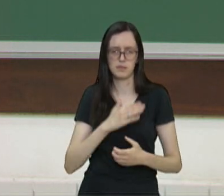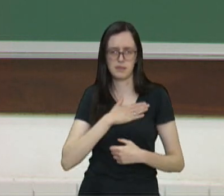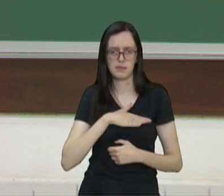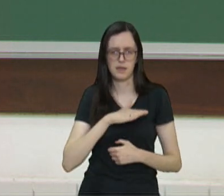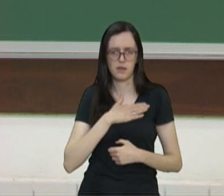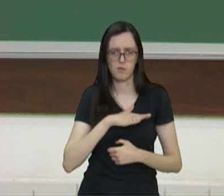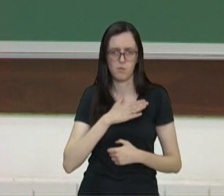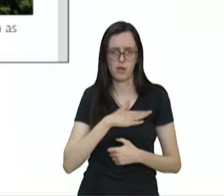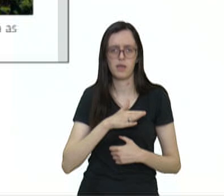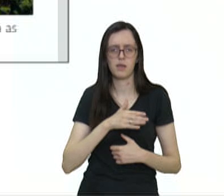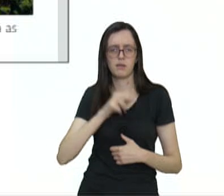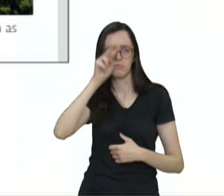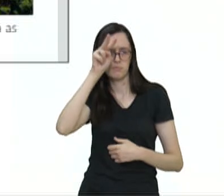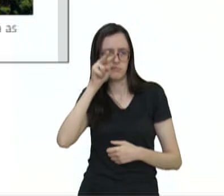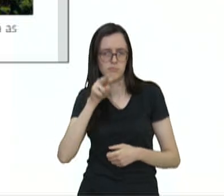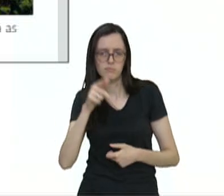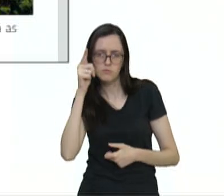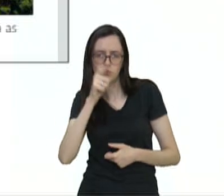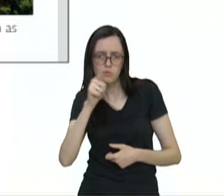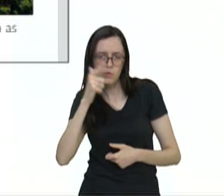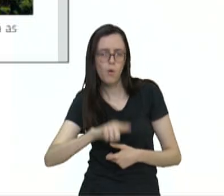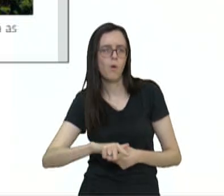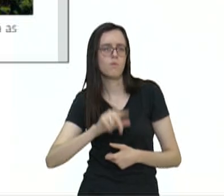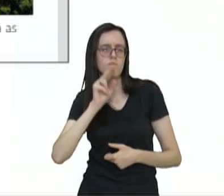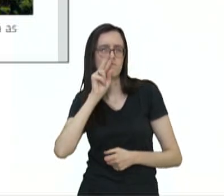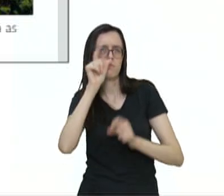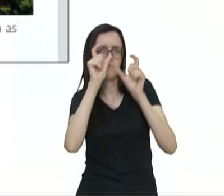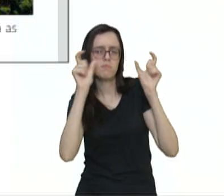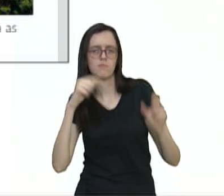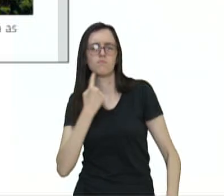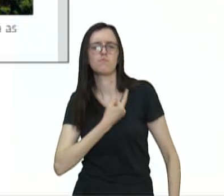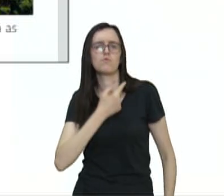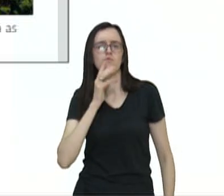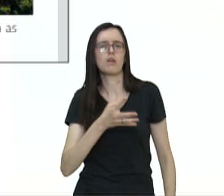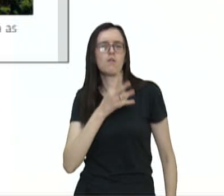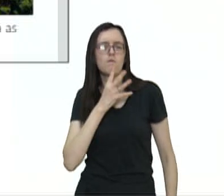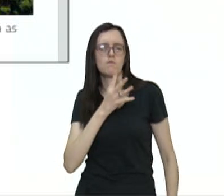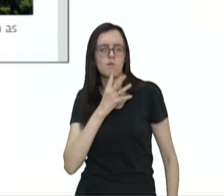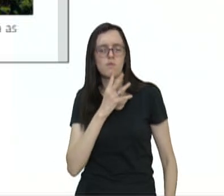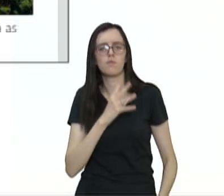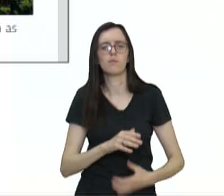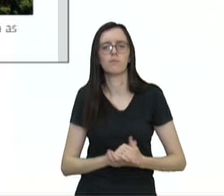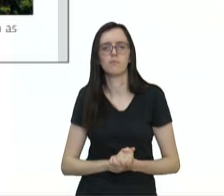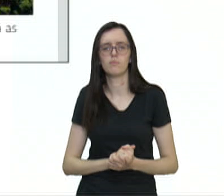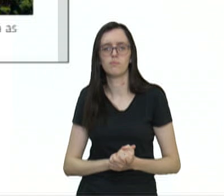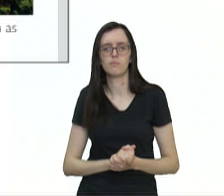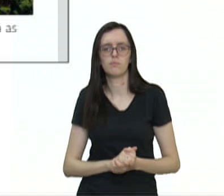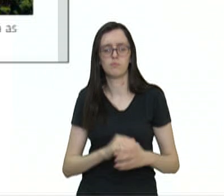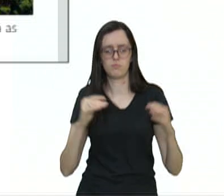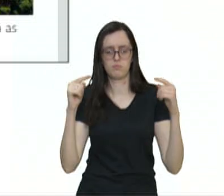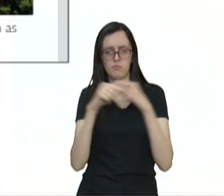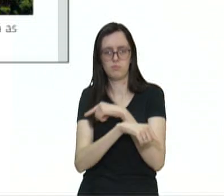Tranquilo? Dá mais uma lida. Olhe quantas palavras a gente conhece. Os meios de transporte,